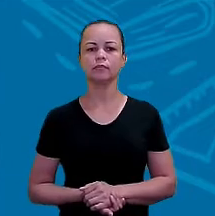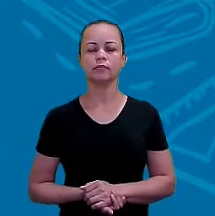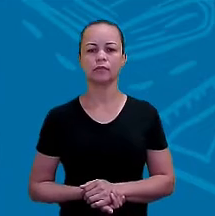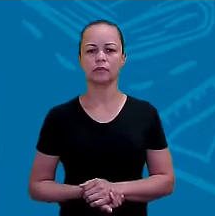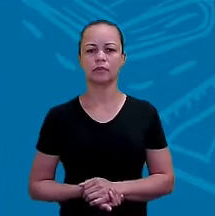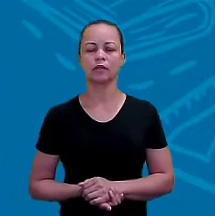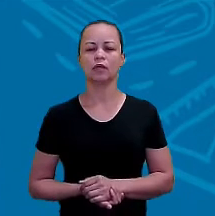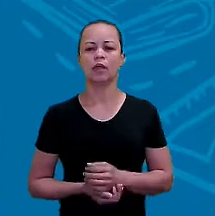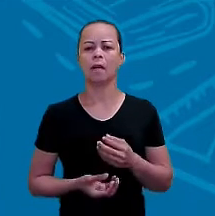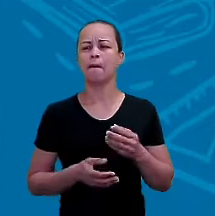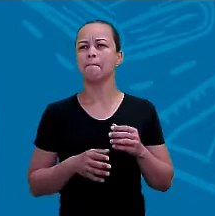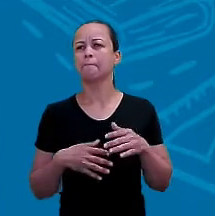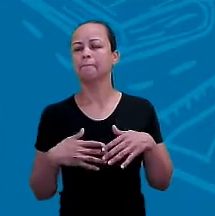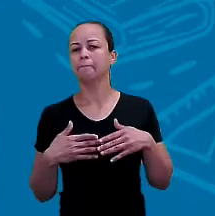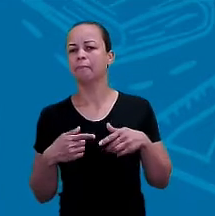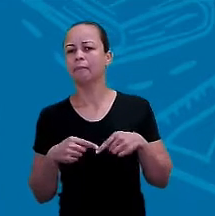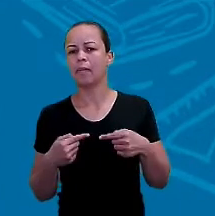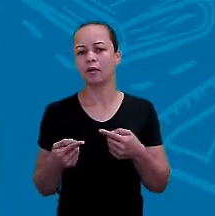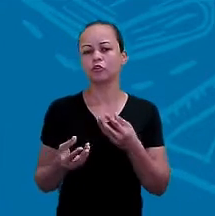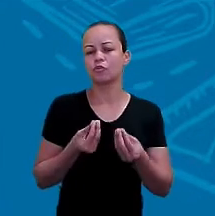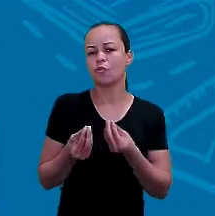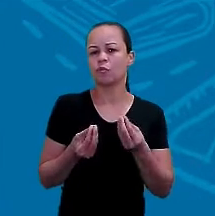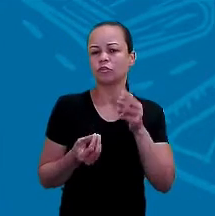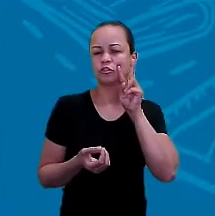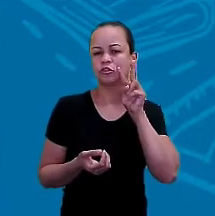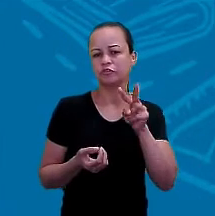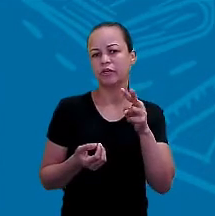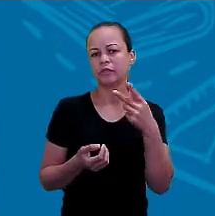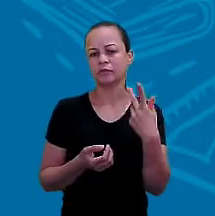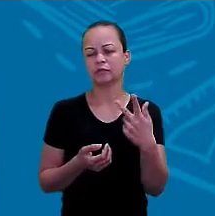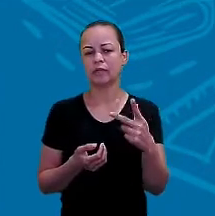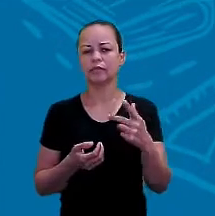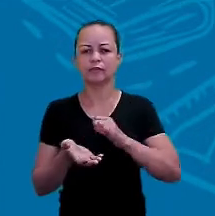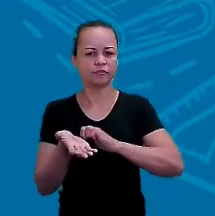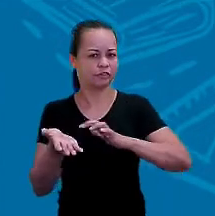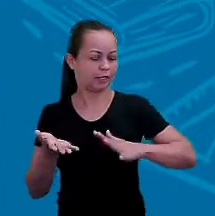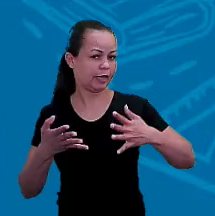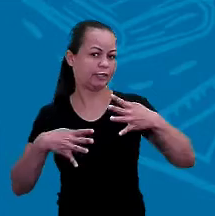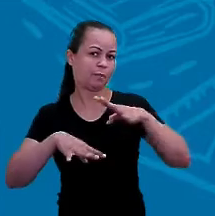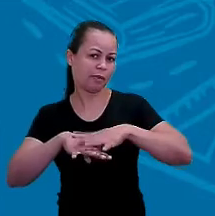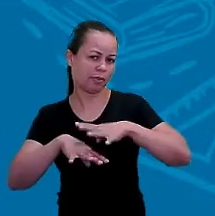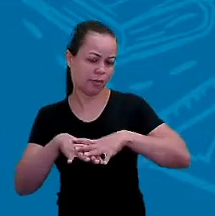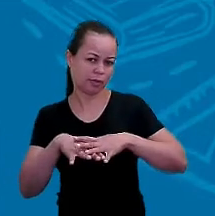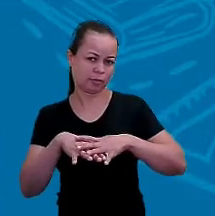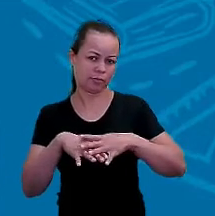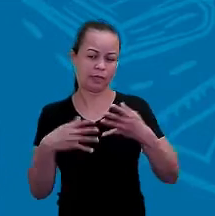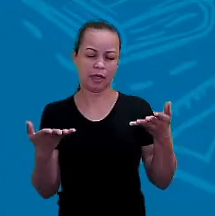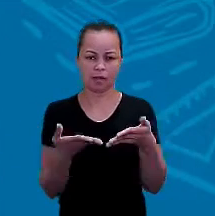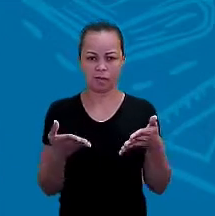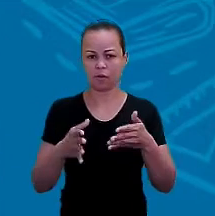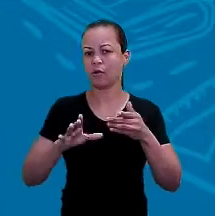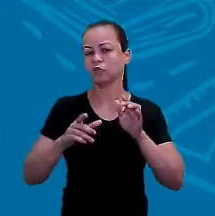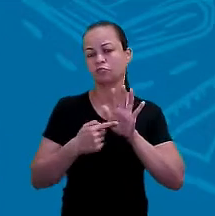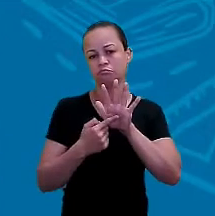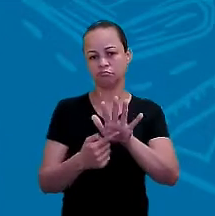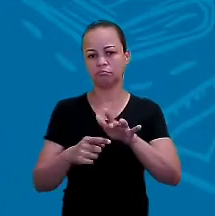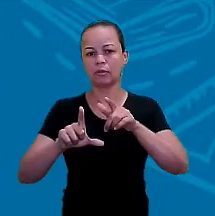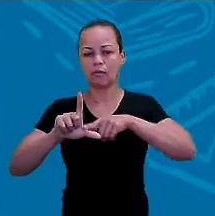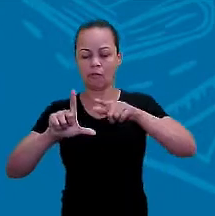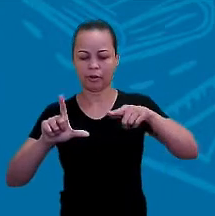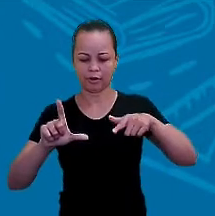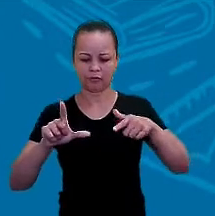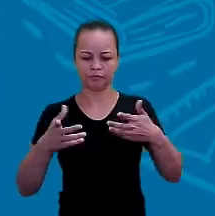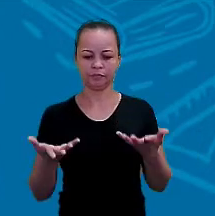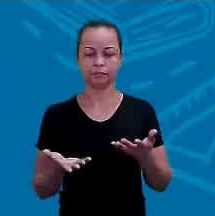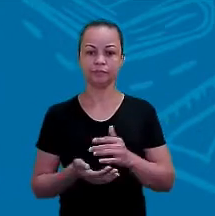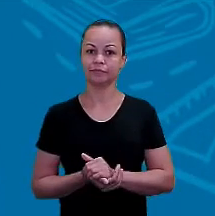gente vê isso nas nossas atividades de matemática? Porque até agora eu só apresentei os gráficos, né? E aí agora a gente